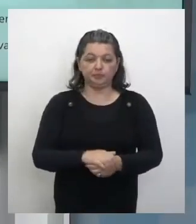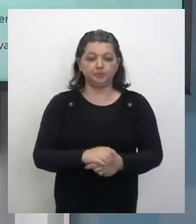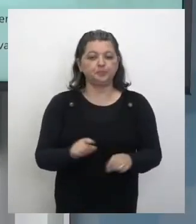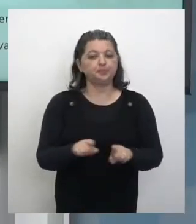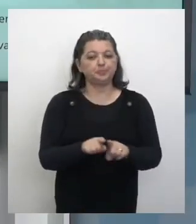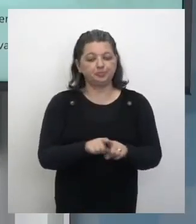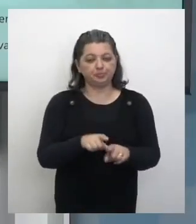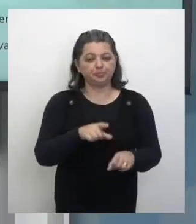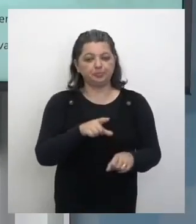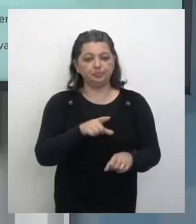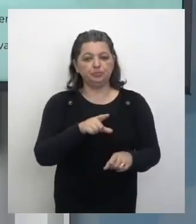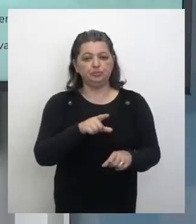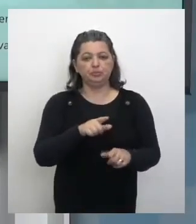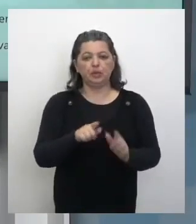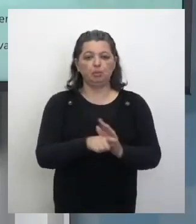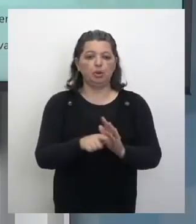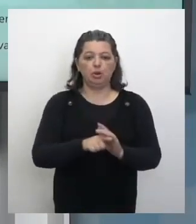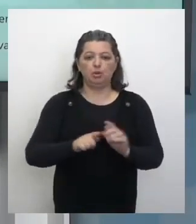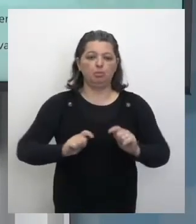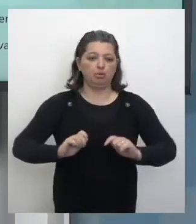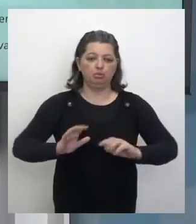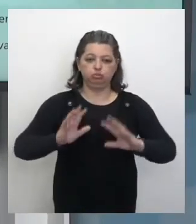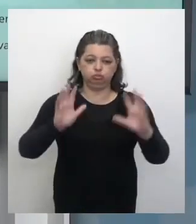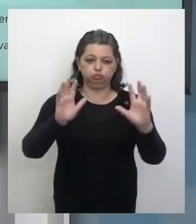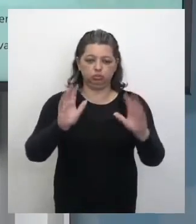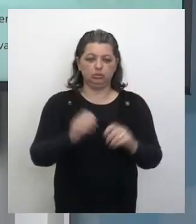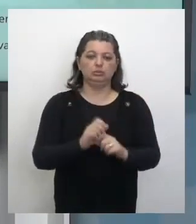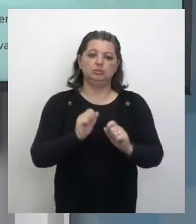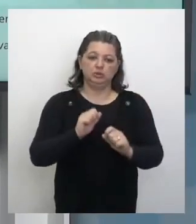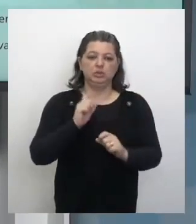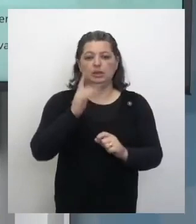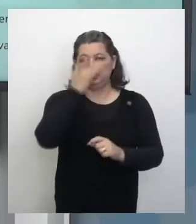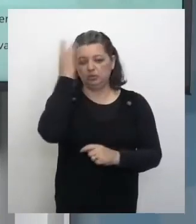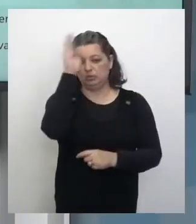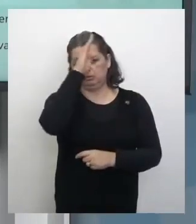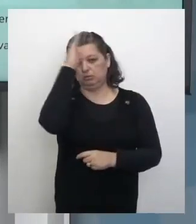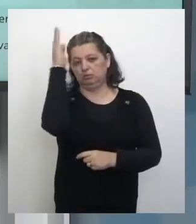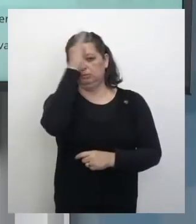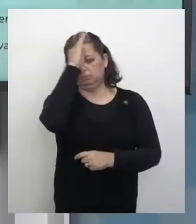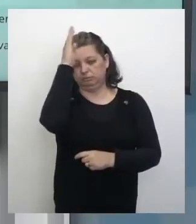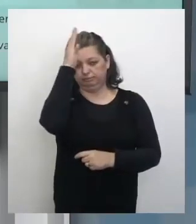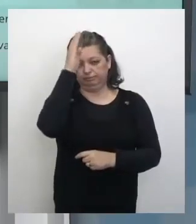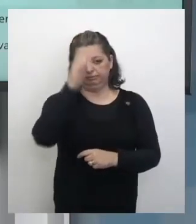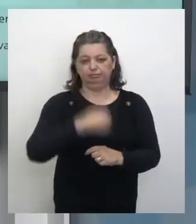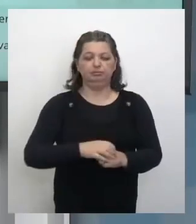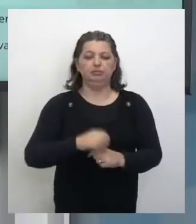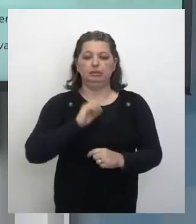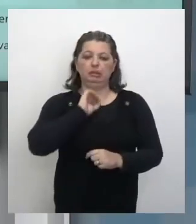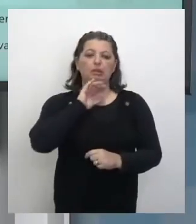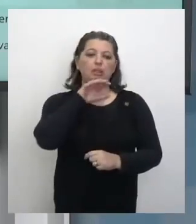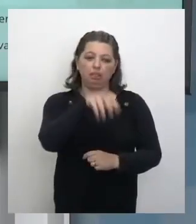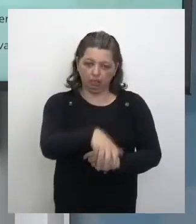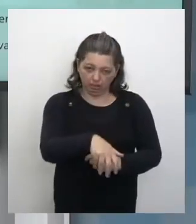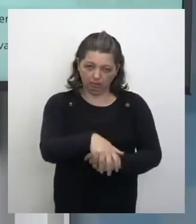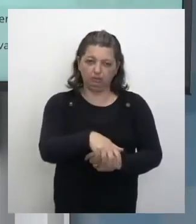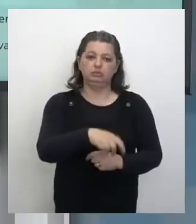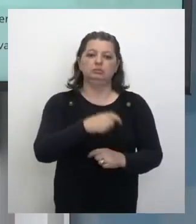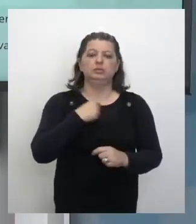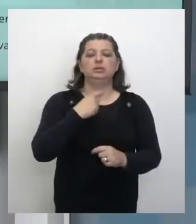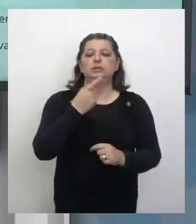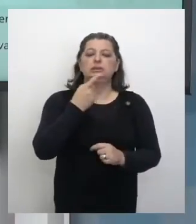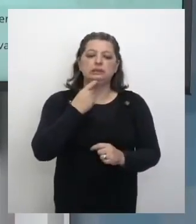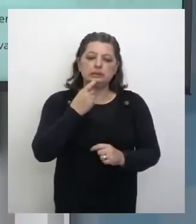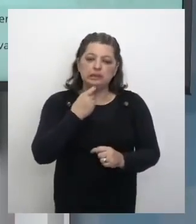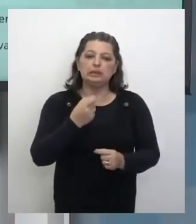esses gases que são liberados, eles podem causar desmaio, eles podem causar ânsia de vômito, eles podem causar